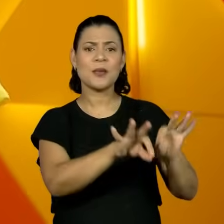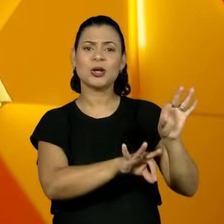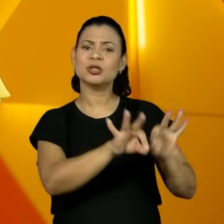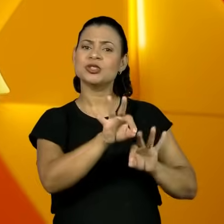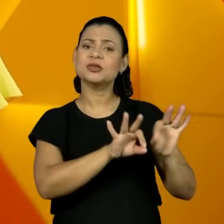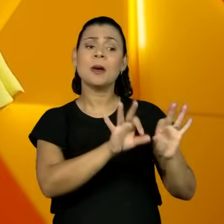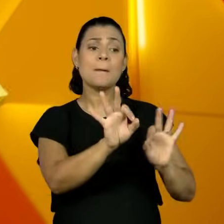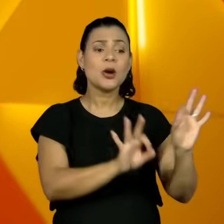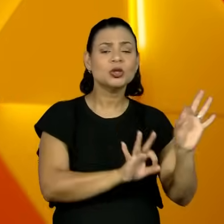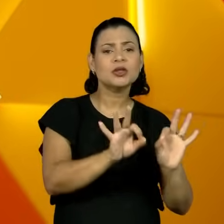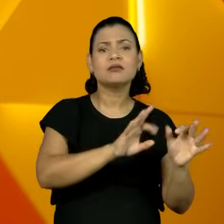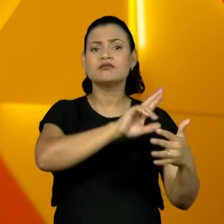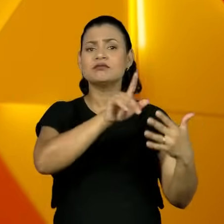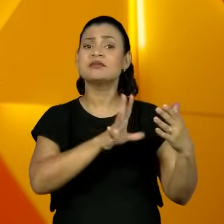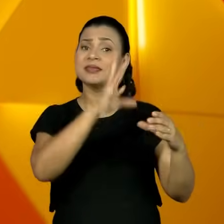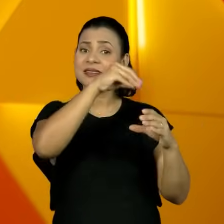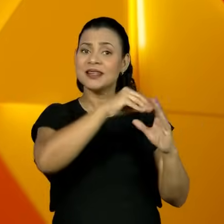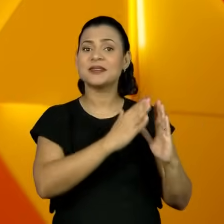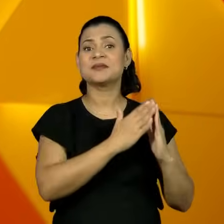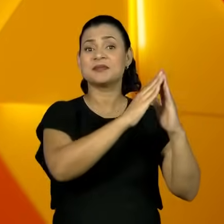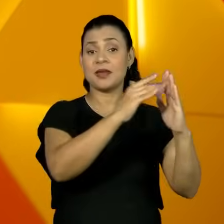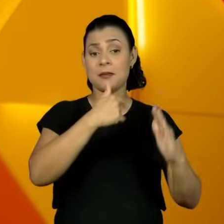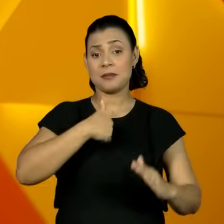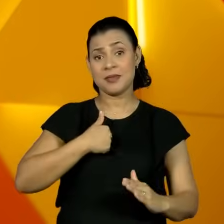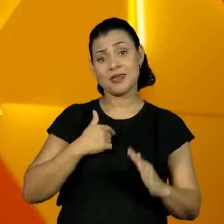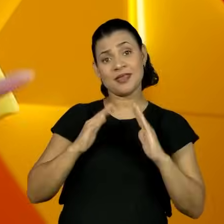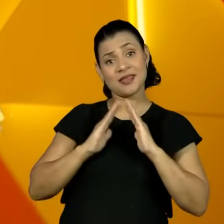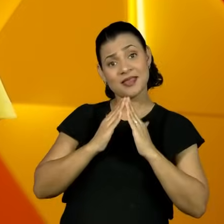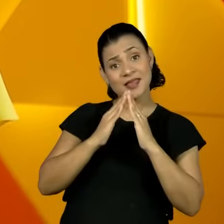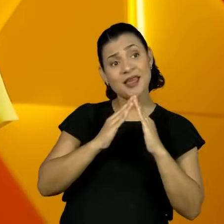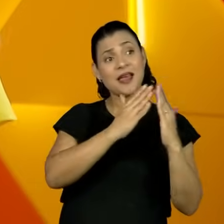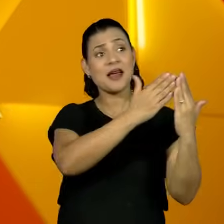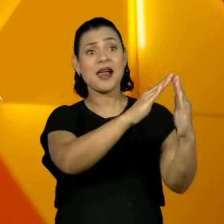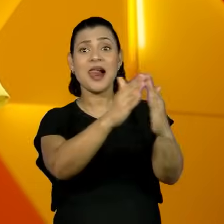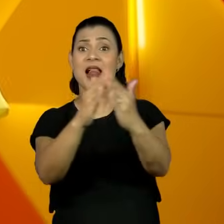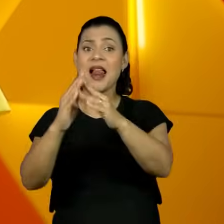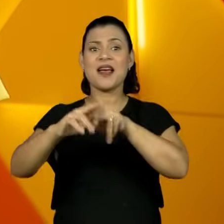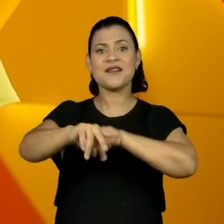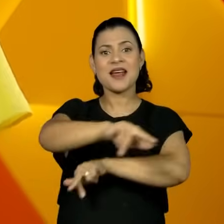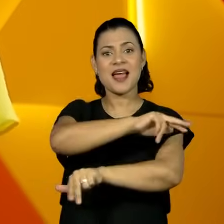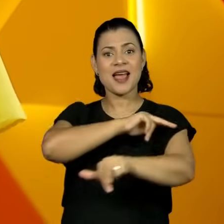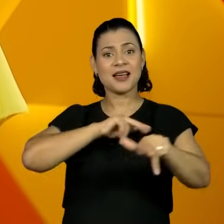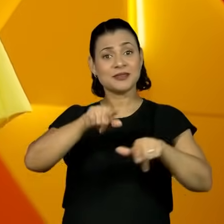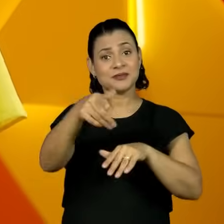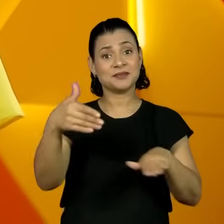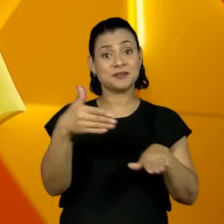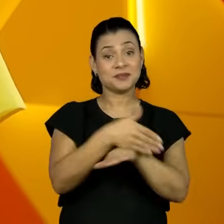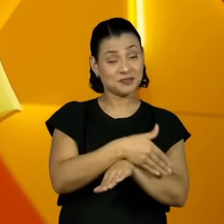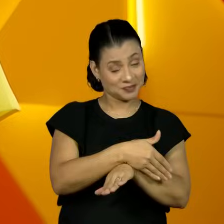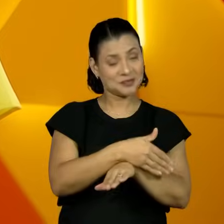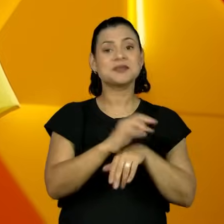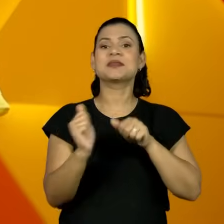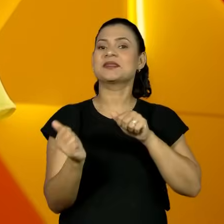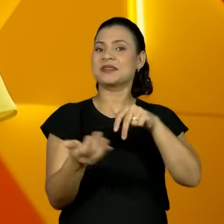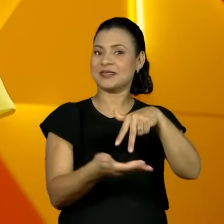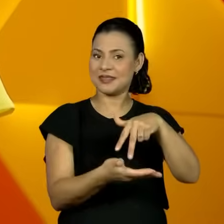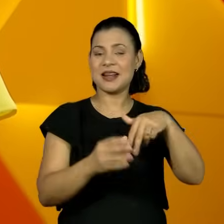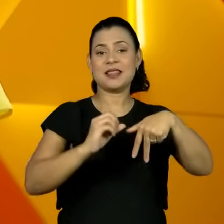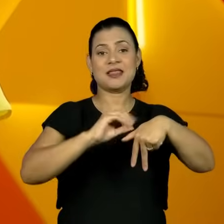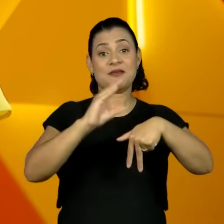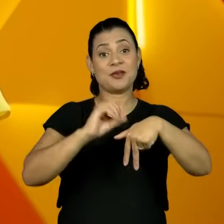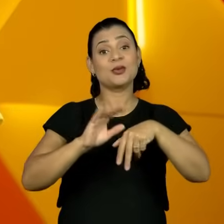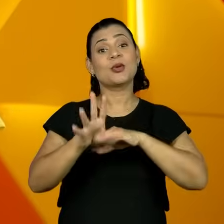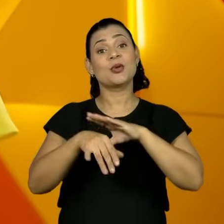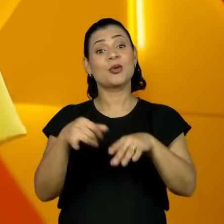que fazem a diferença na quebrada, na minha, na sua, na quebrada da galera. Acessa o Estação Livre no canal da TV Cultura